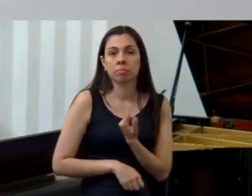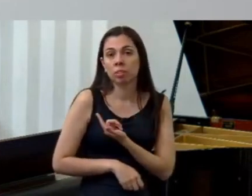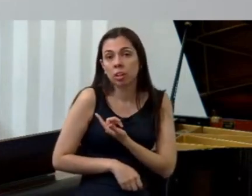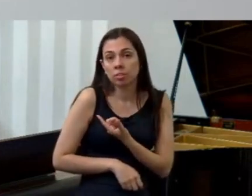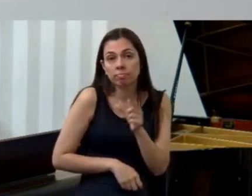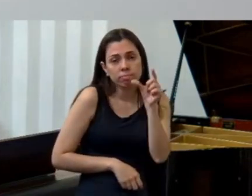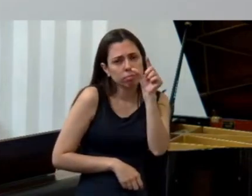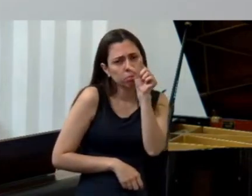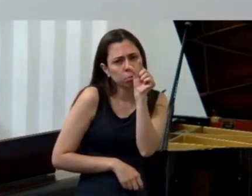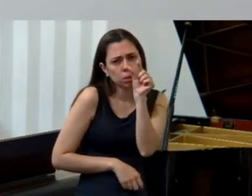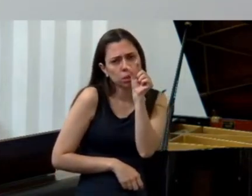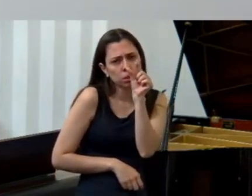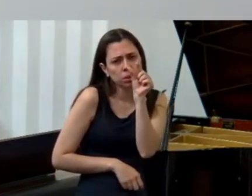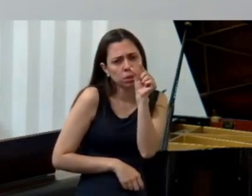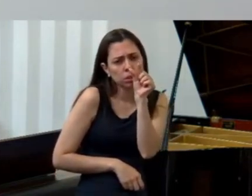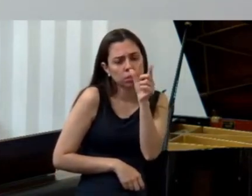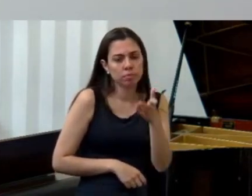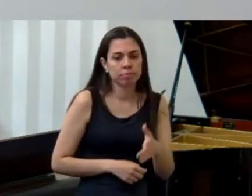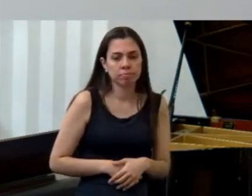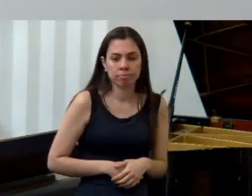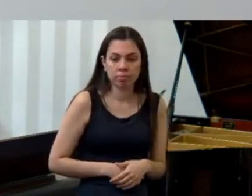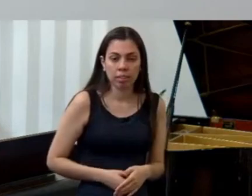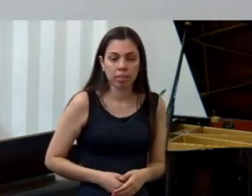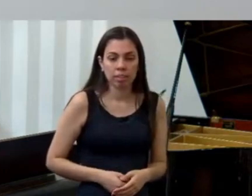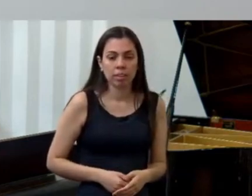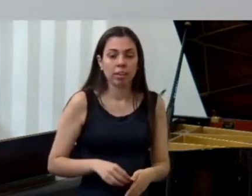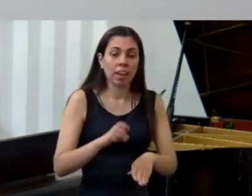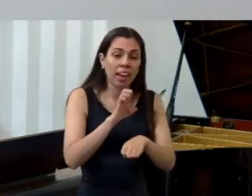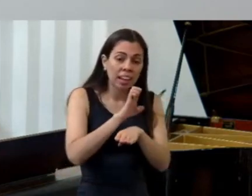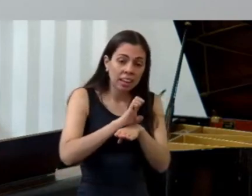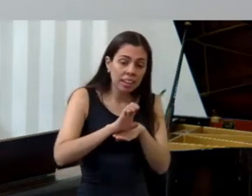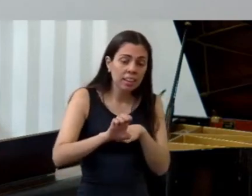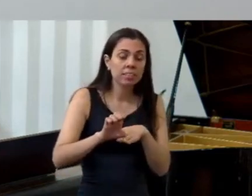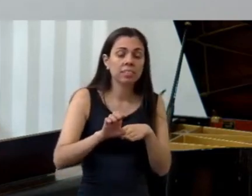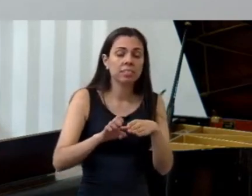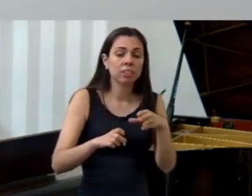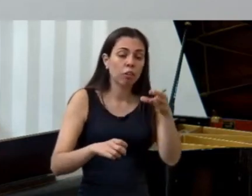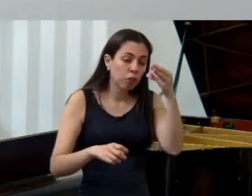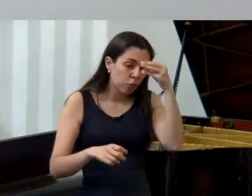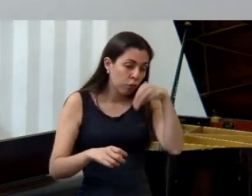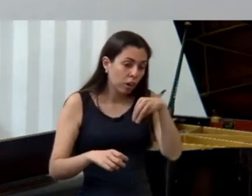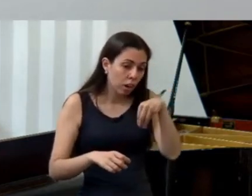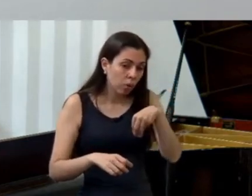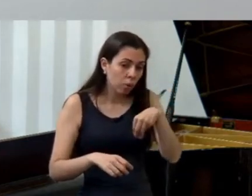limitados. Até o profeta Elias, que somos fracos,